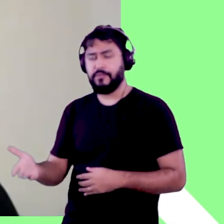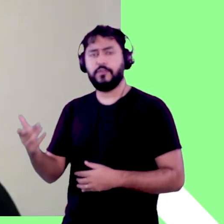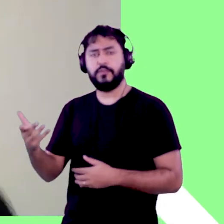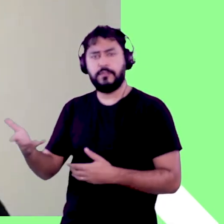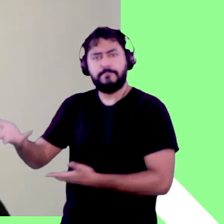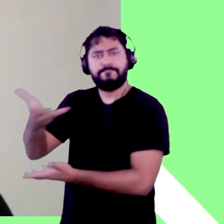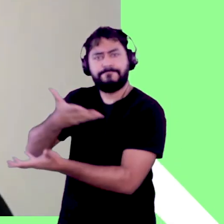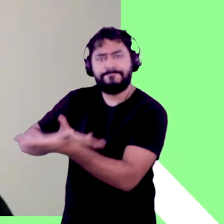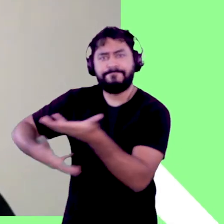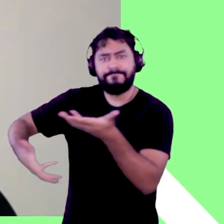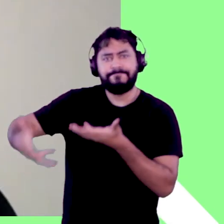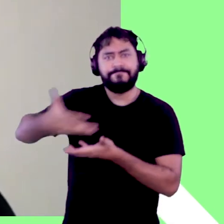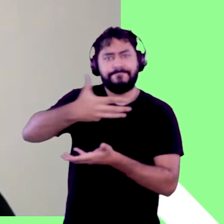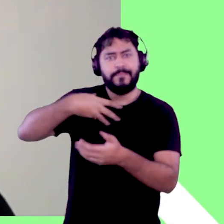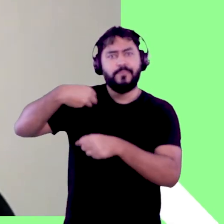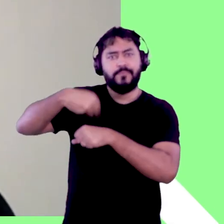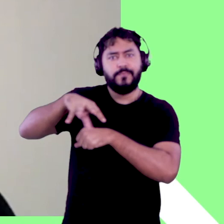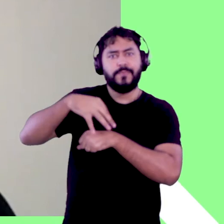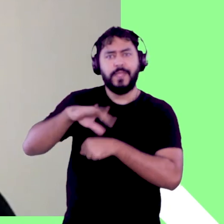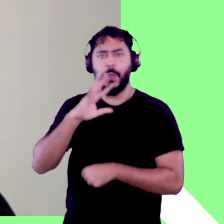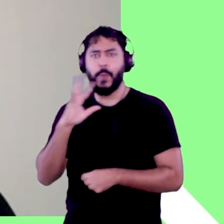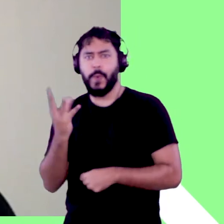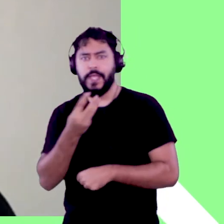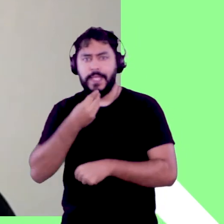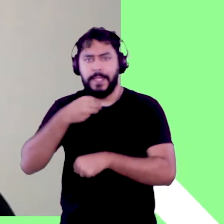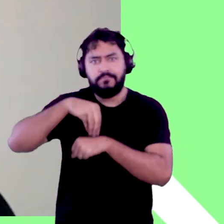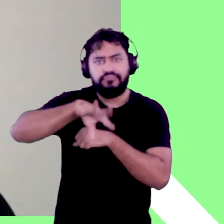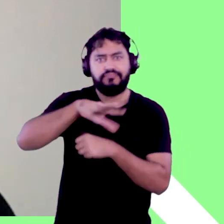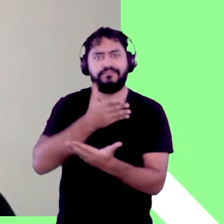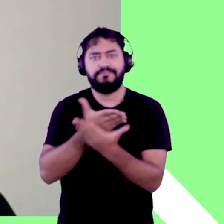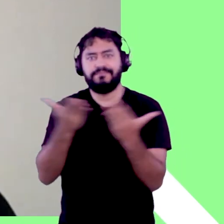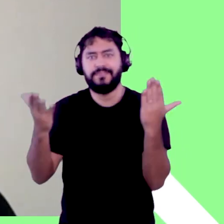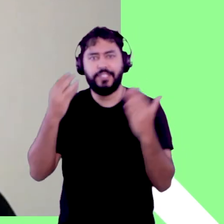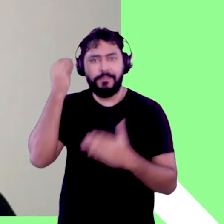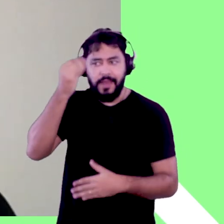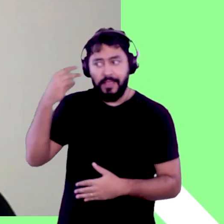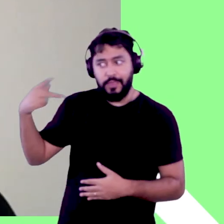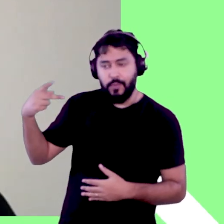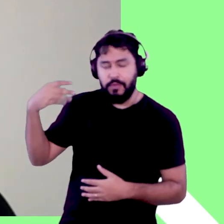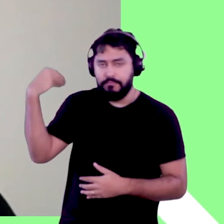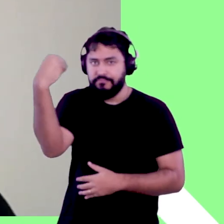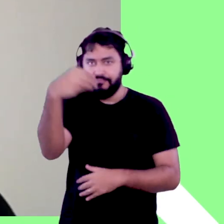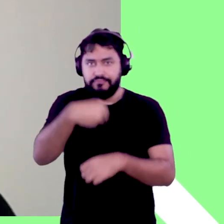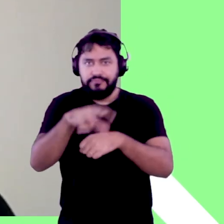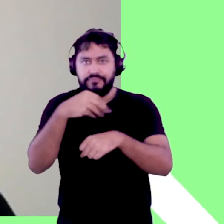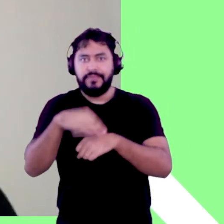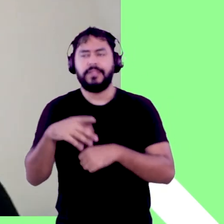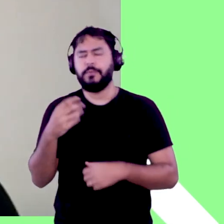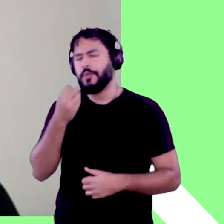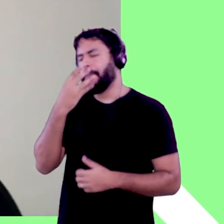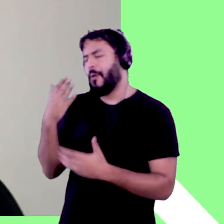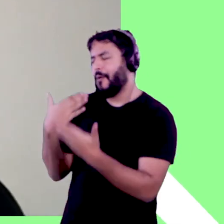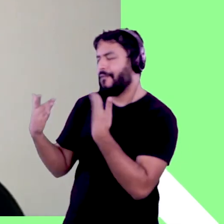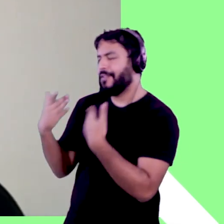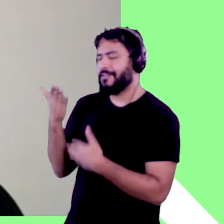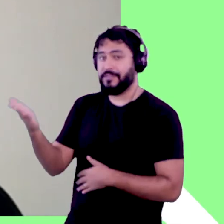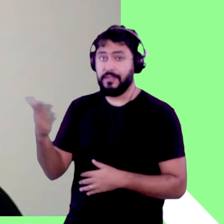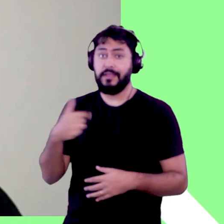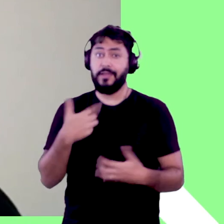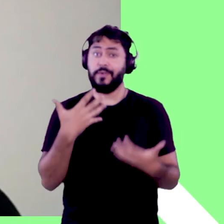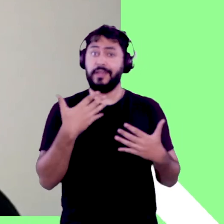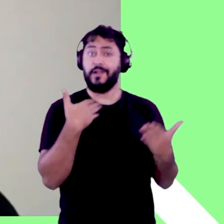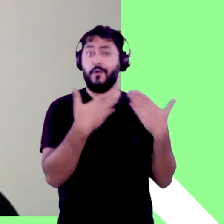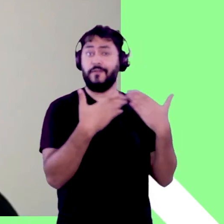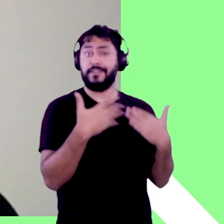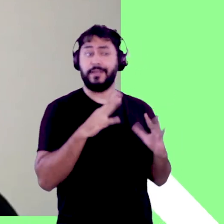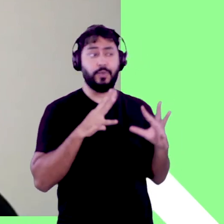compartilhamento, sua troca aqui de experiência. É muito bom conversar com você. Eu queria conversar com todo mundo que está aqui. A